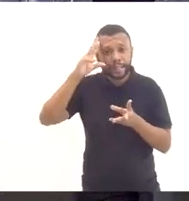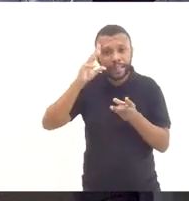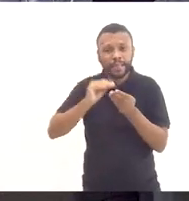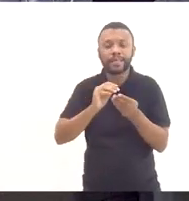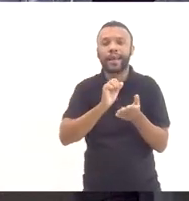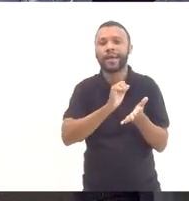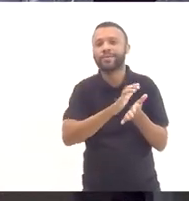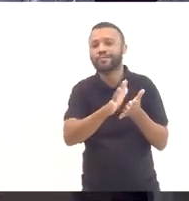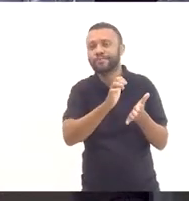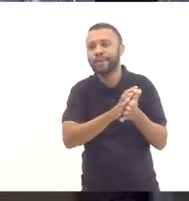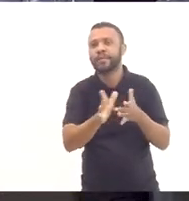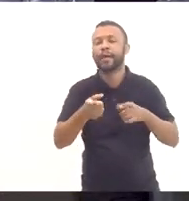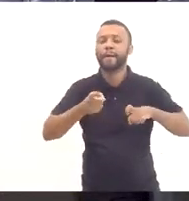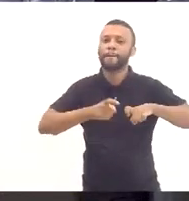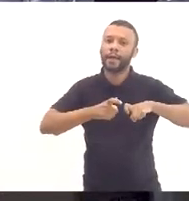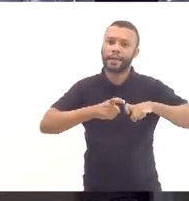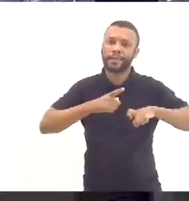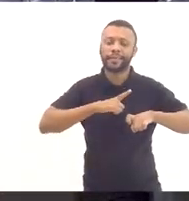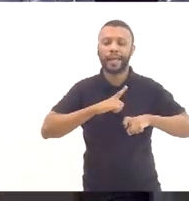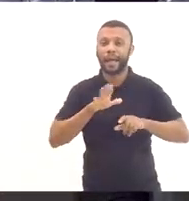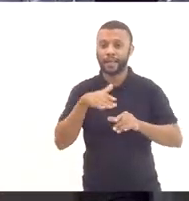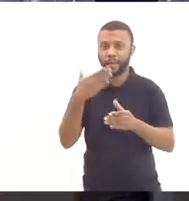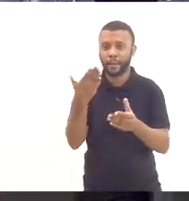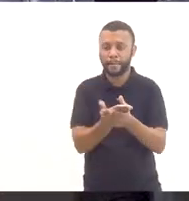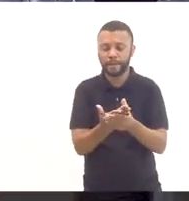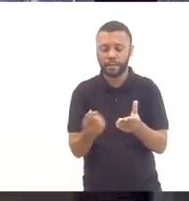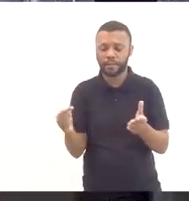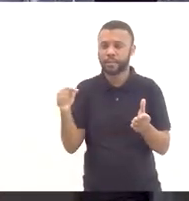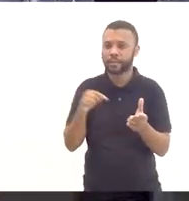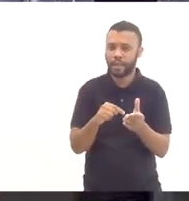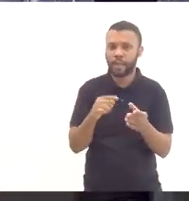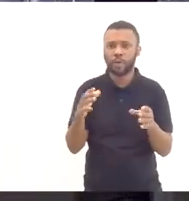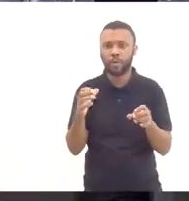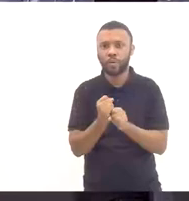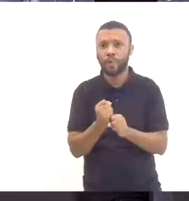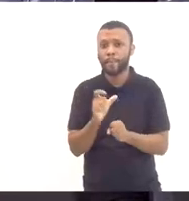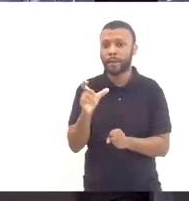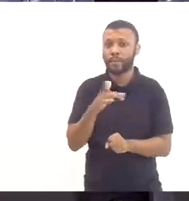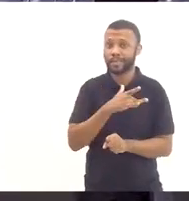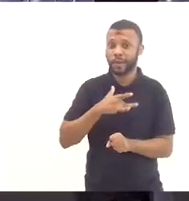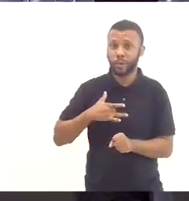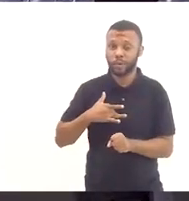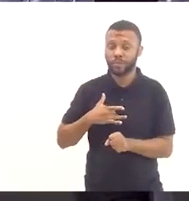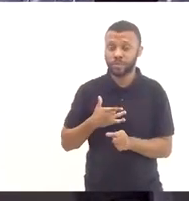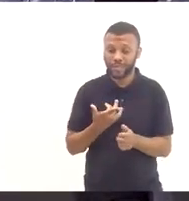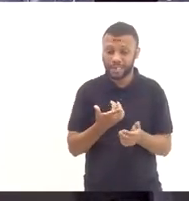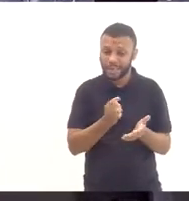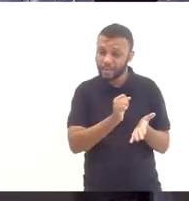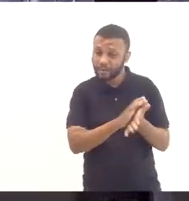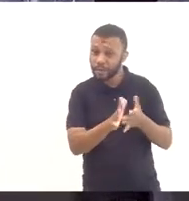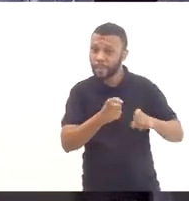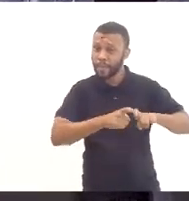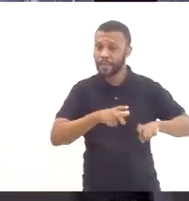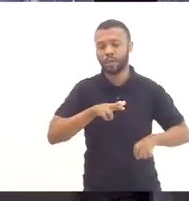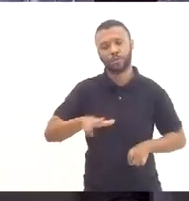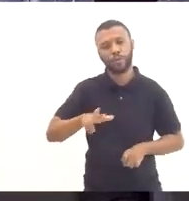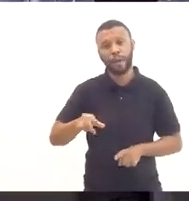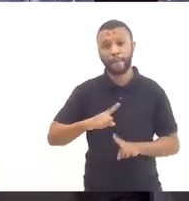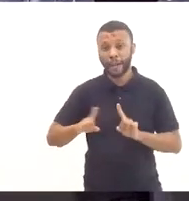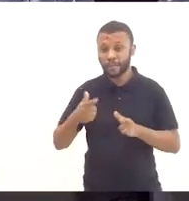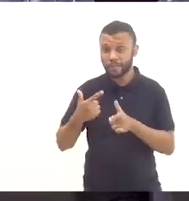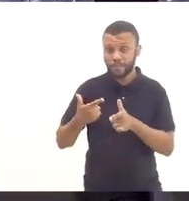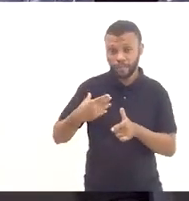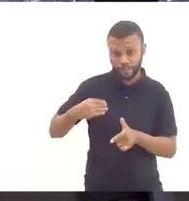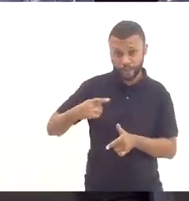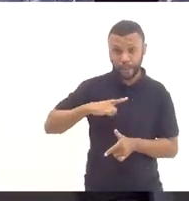despesa médica que está na sentença do alimento plano de saúde não é defesa da médica porém meu filho tem